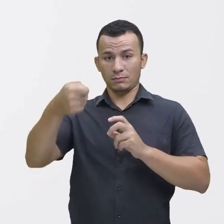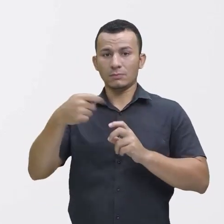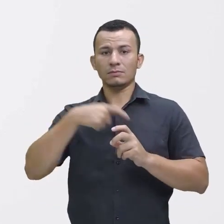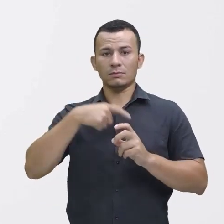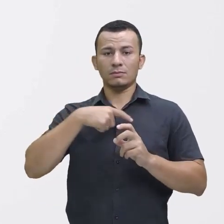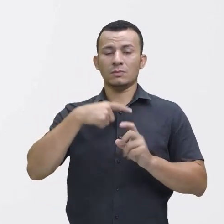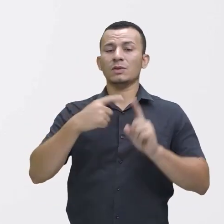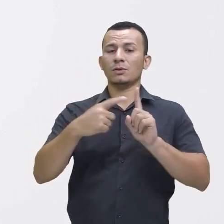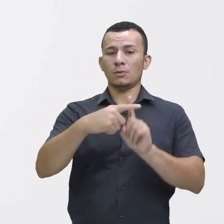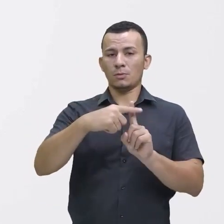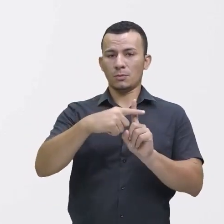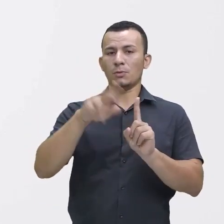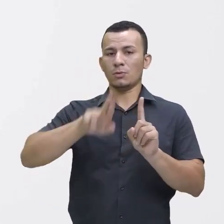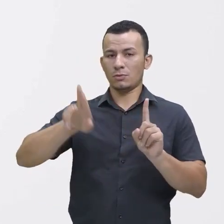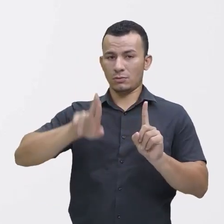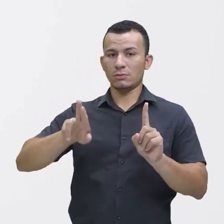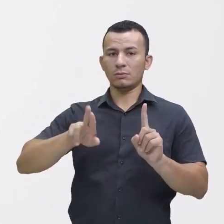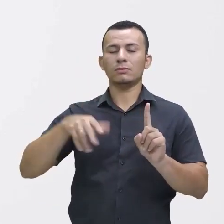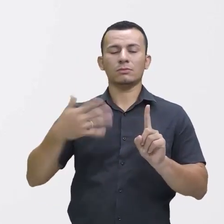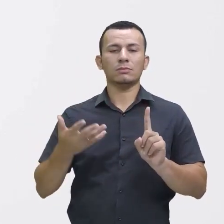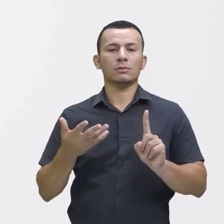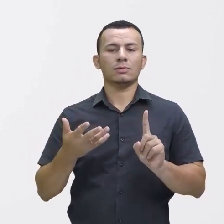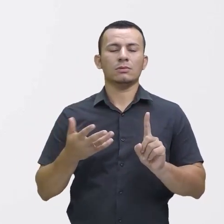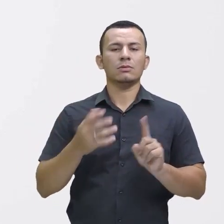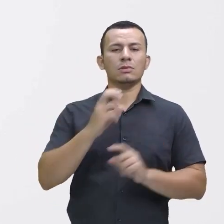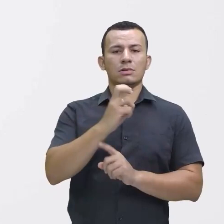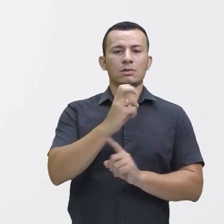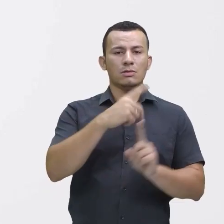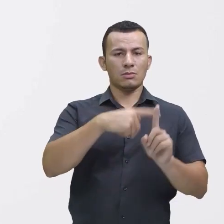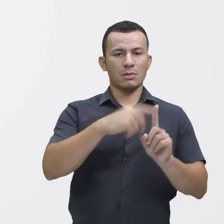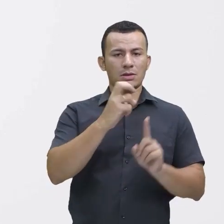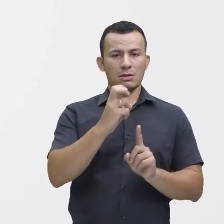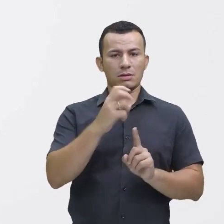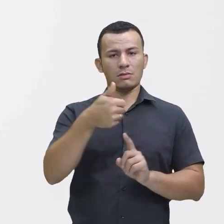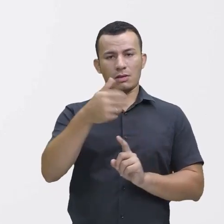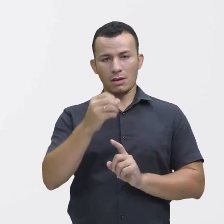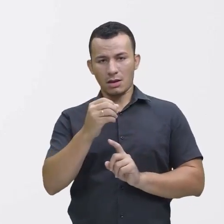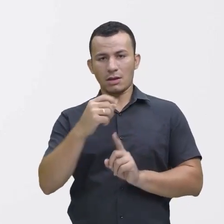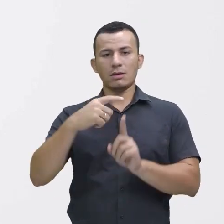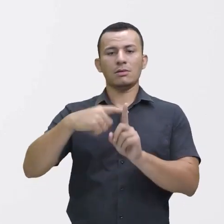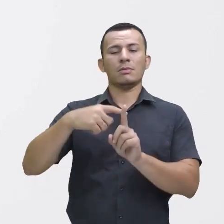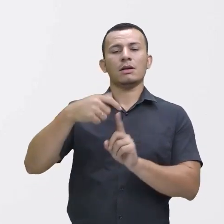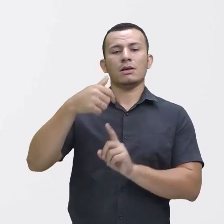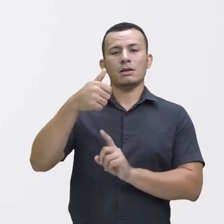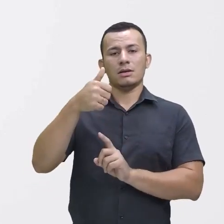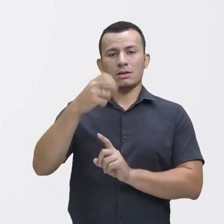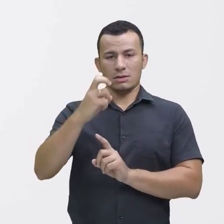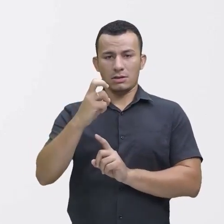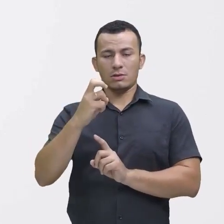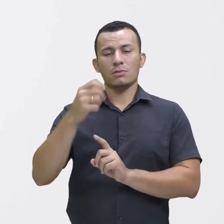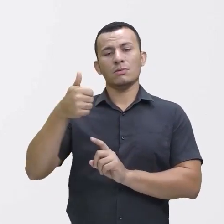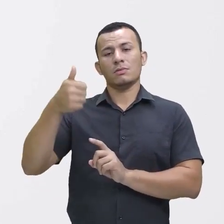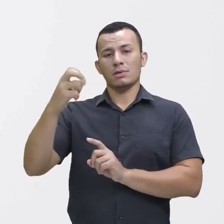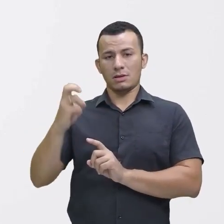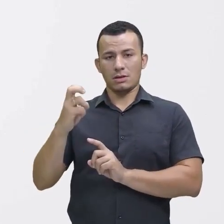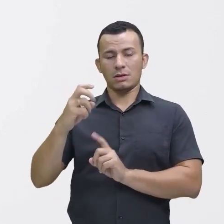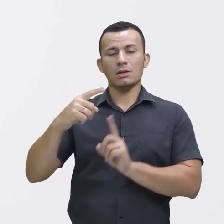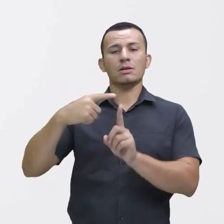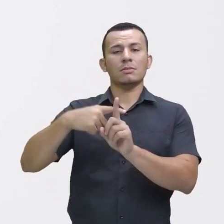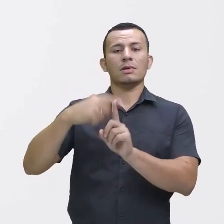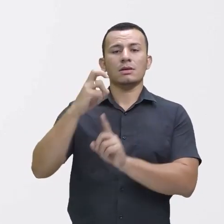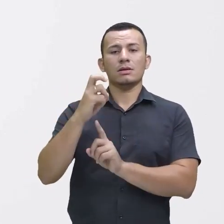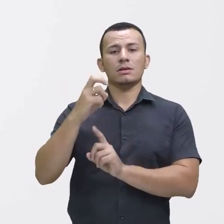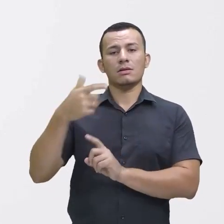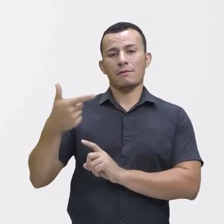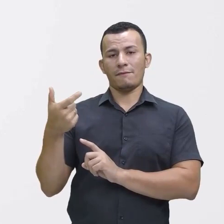elas são de adição. Então, vamos ver. 5 mais 5, 10, mais 5, 15, mais 5,